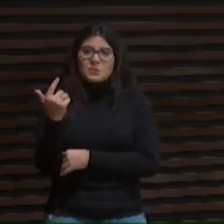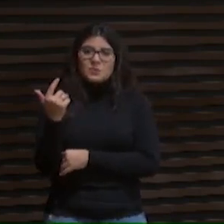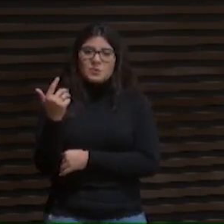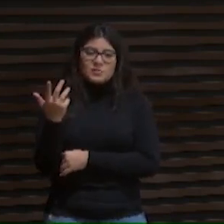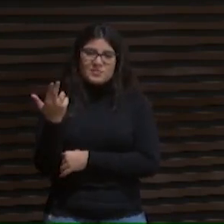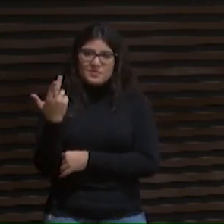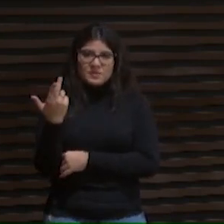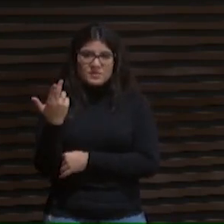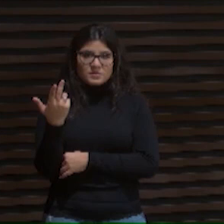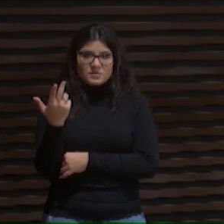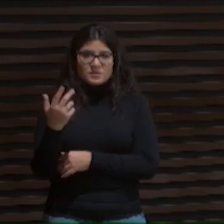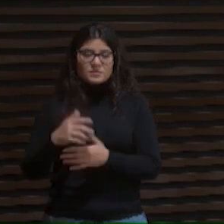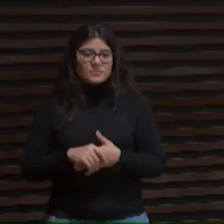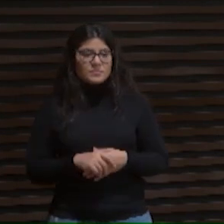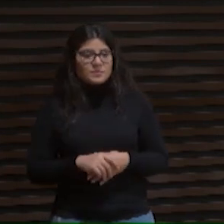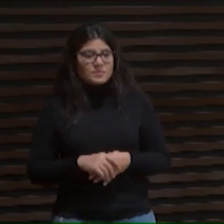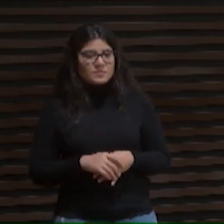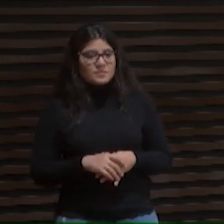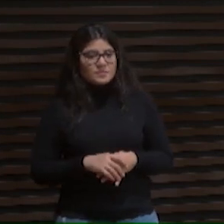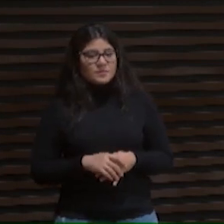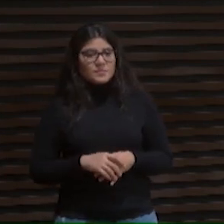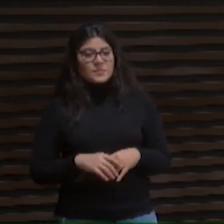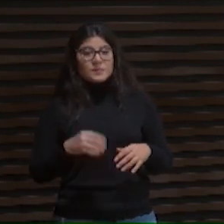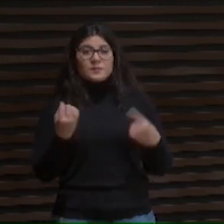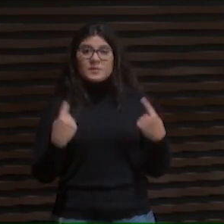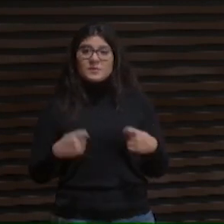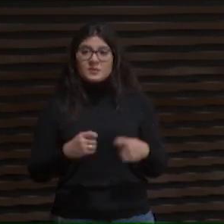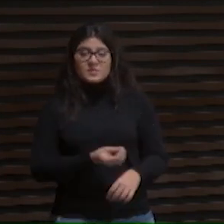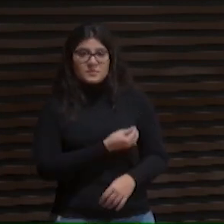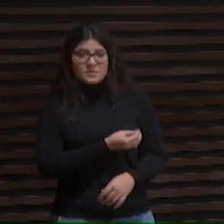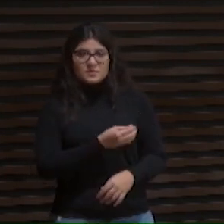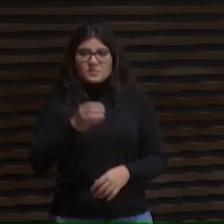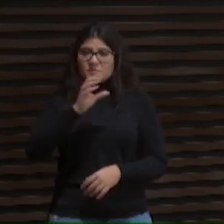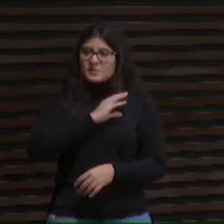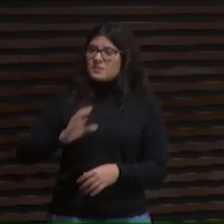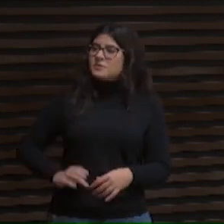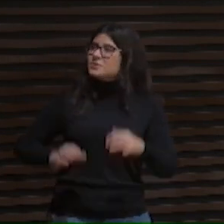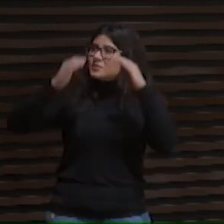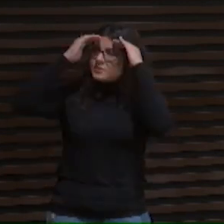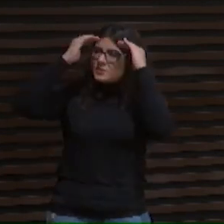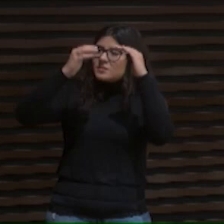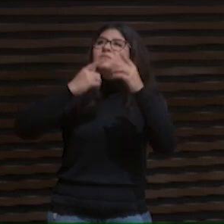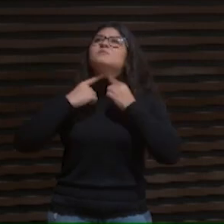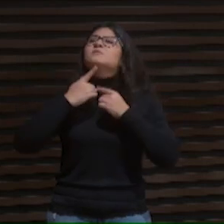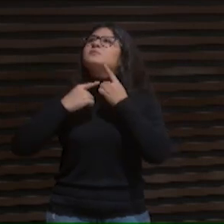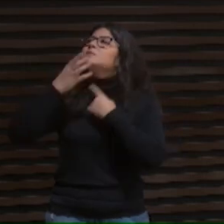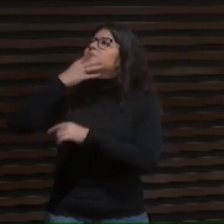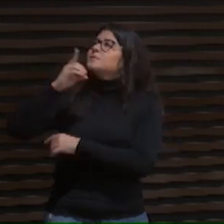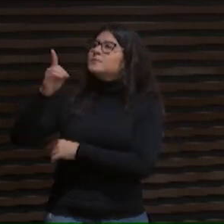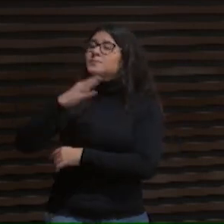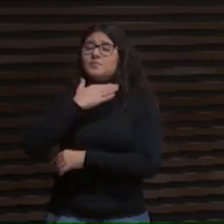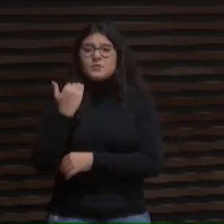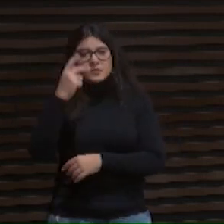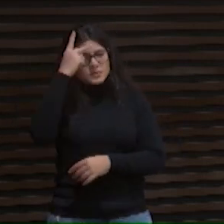Viver para Deus é submeter-se à vontade do Pai. É morrer para